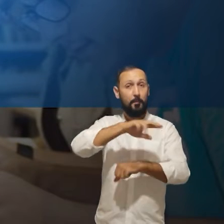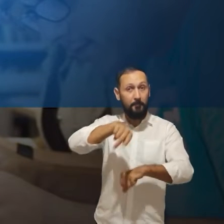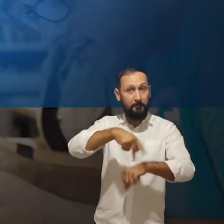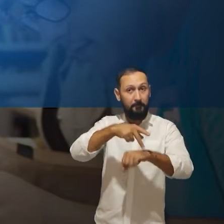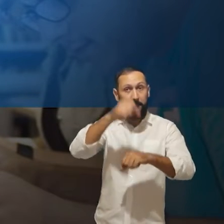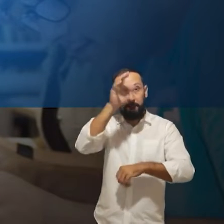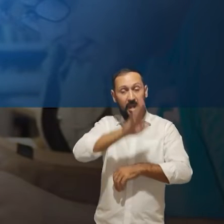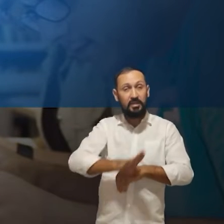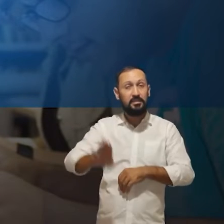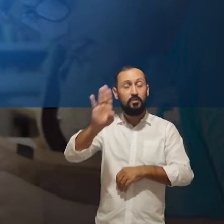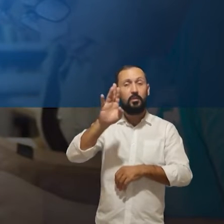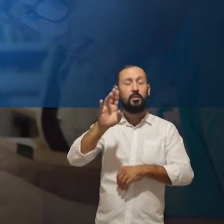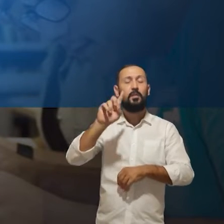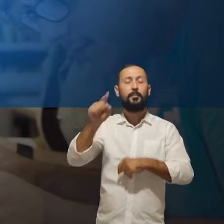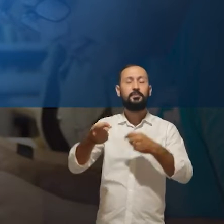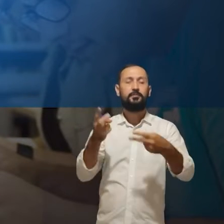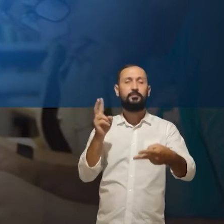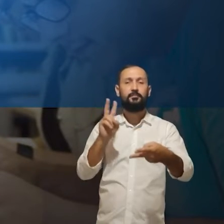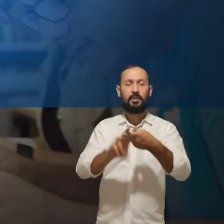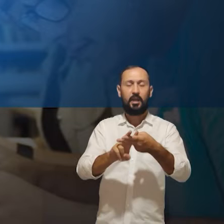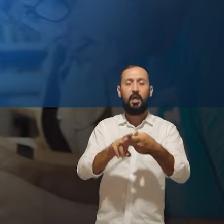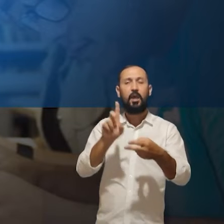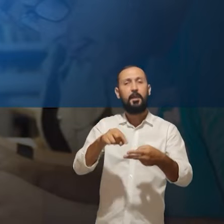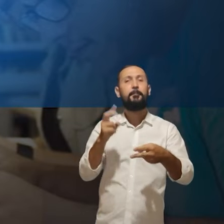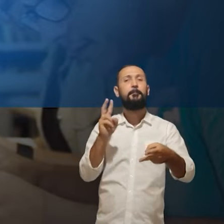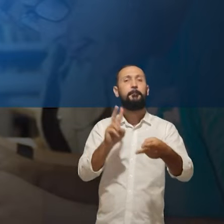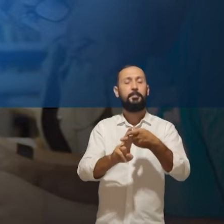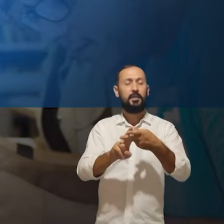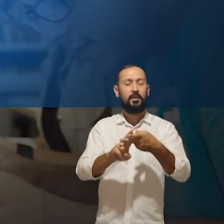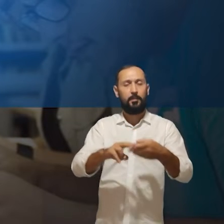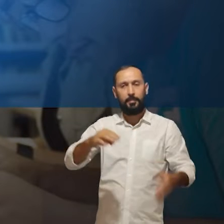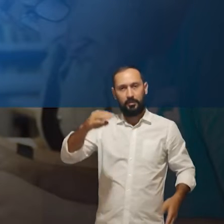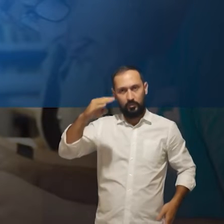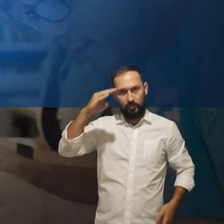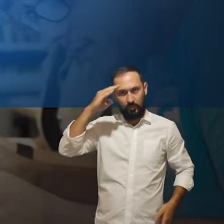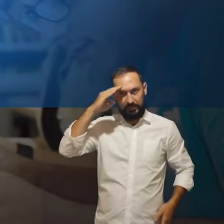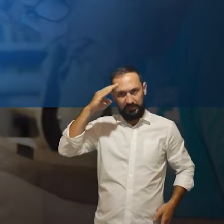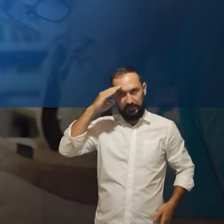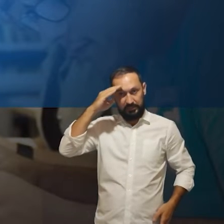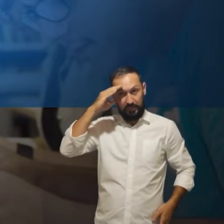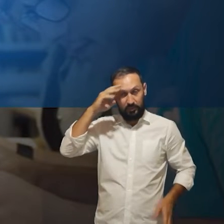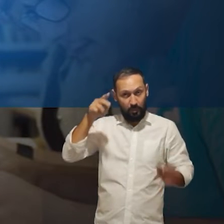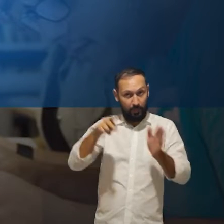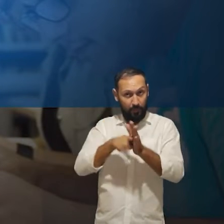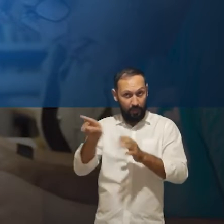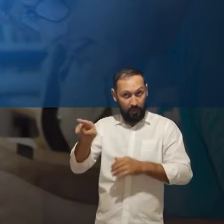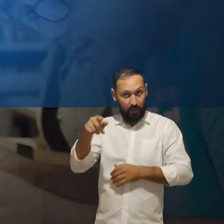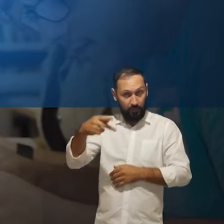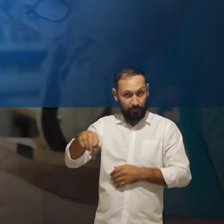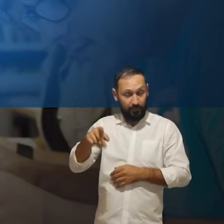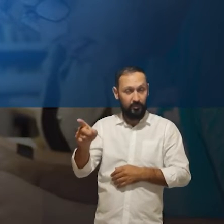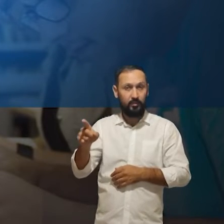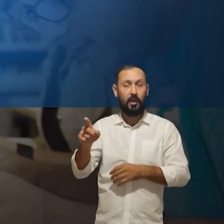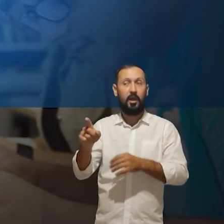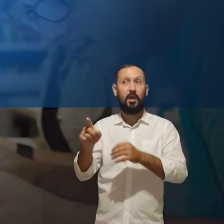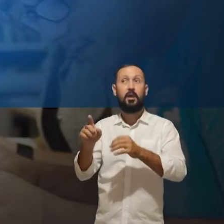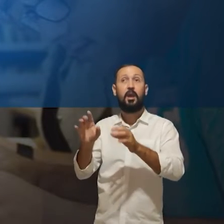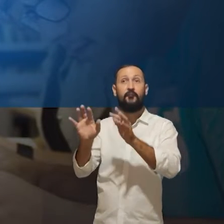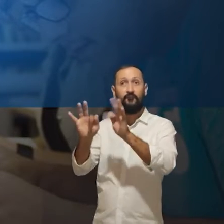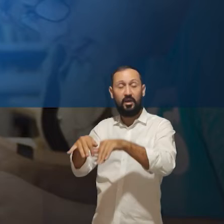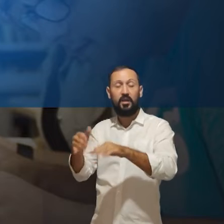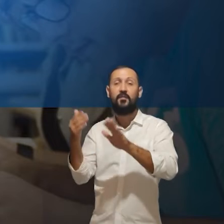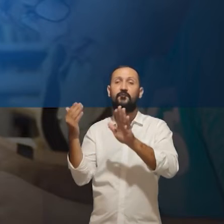nacional após a sua prisão. Ela vai ser presa pelo exército paraguaio, e quando ela retorna